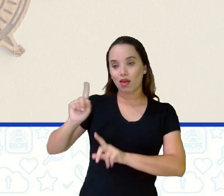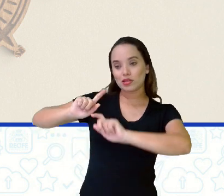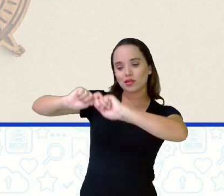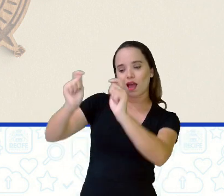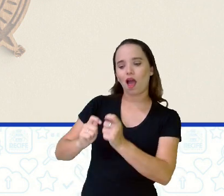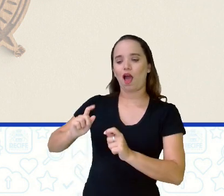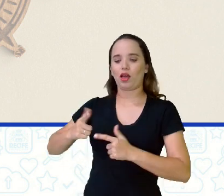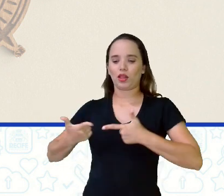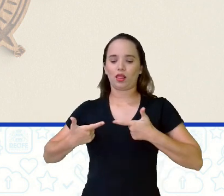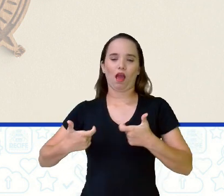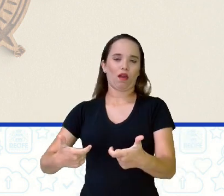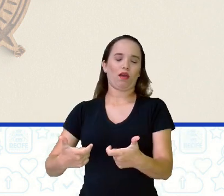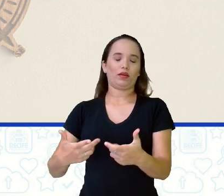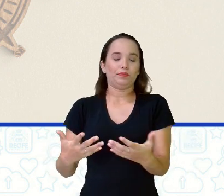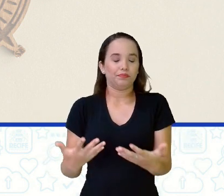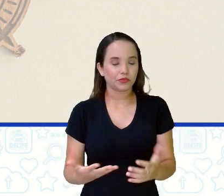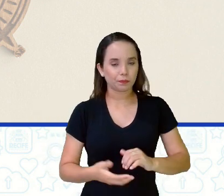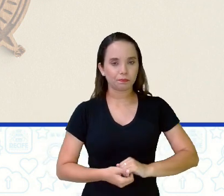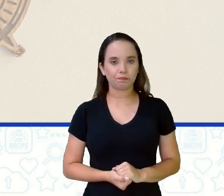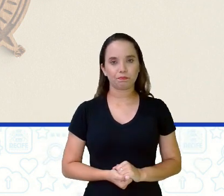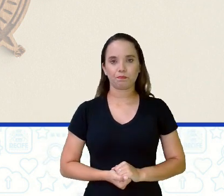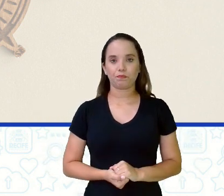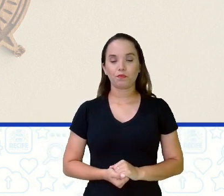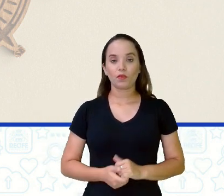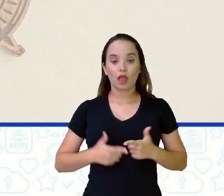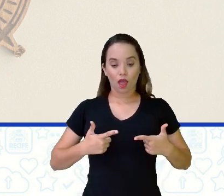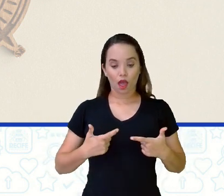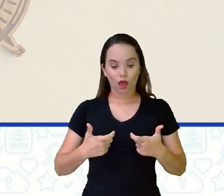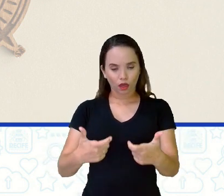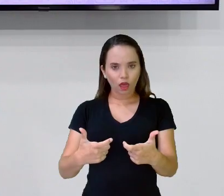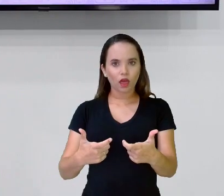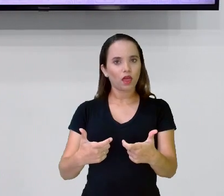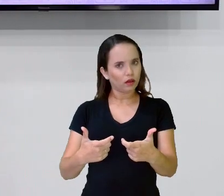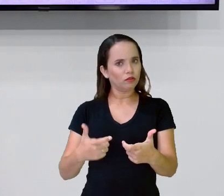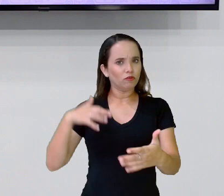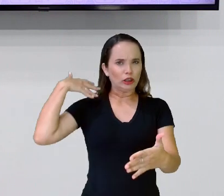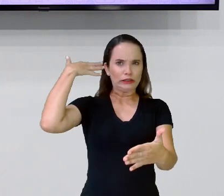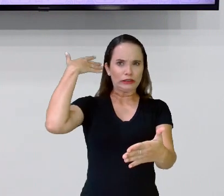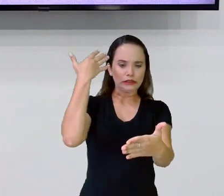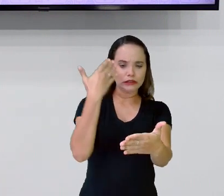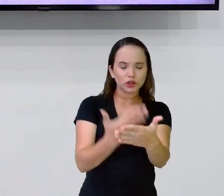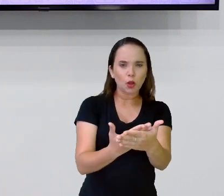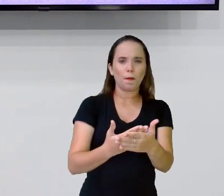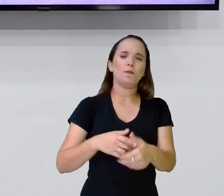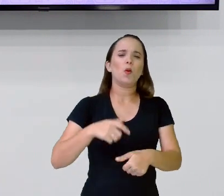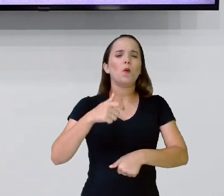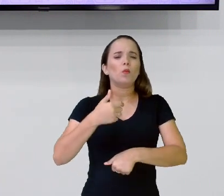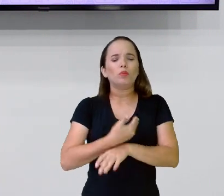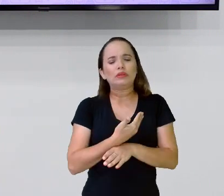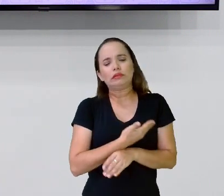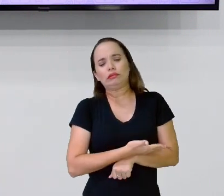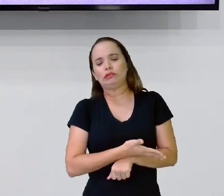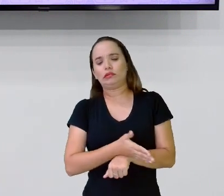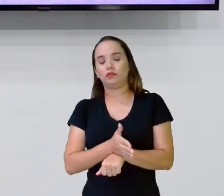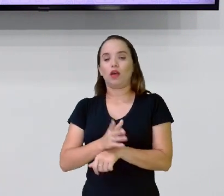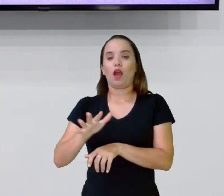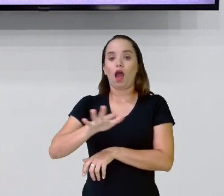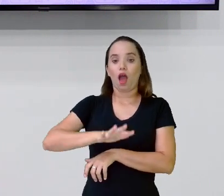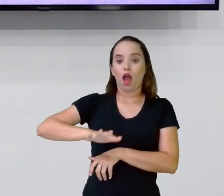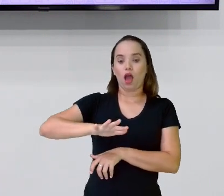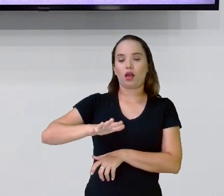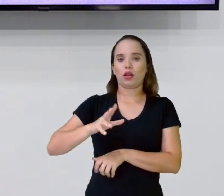muito tempo, né, a guerra ela é uma via política, né? É a via mais extrema da